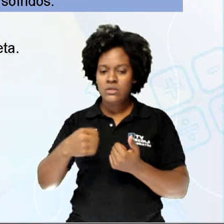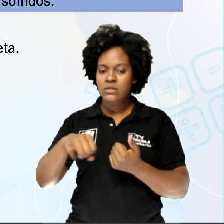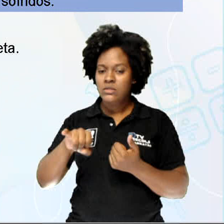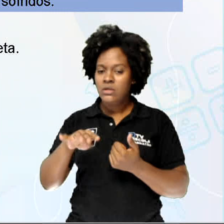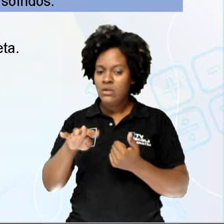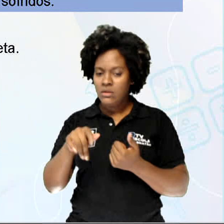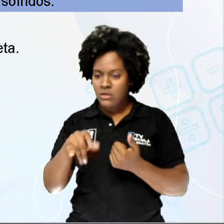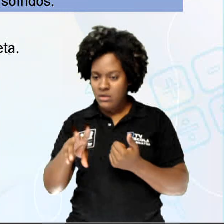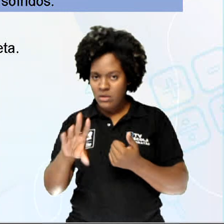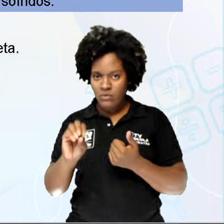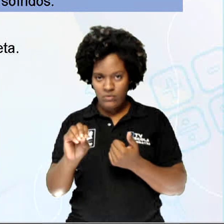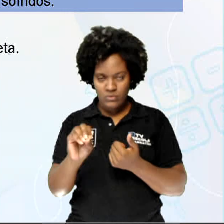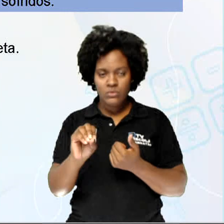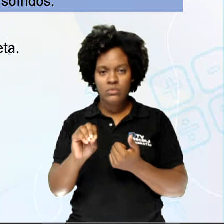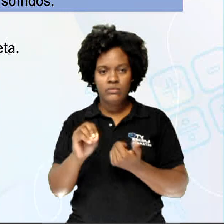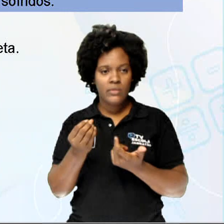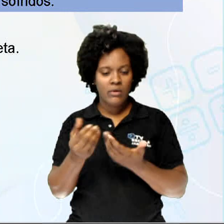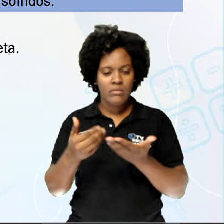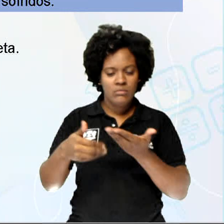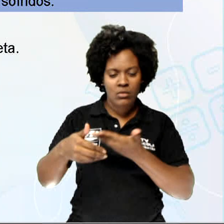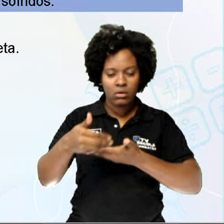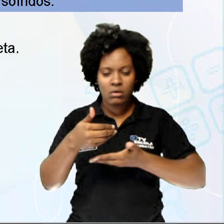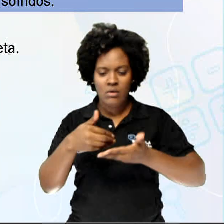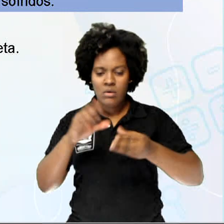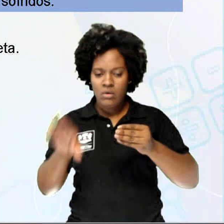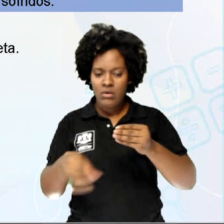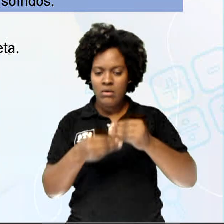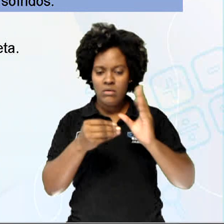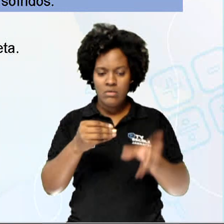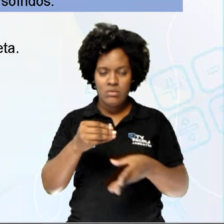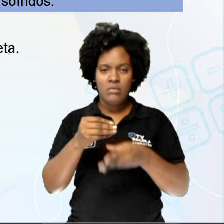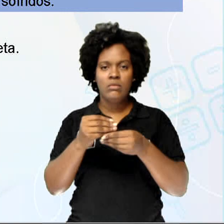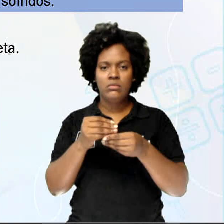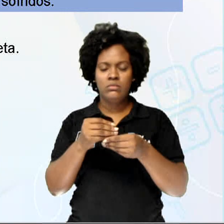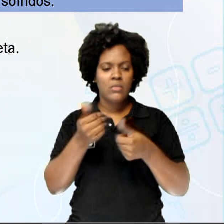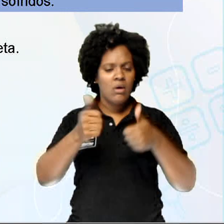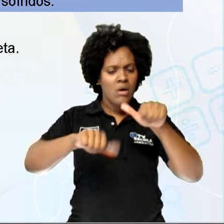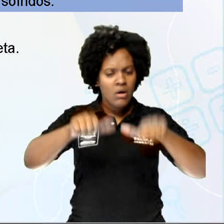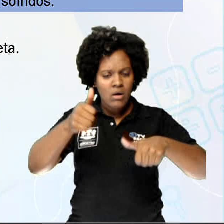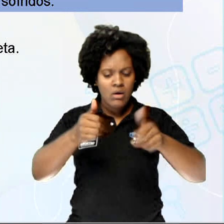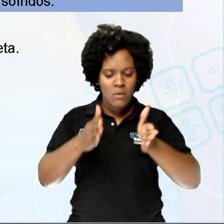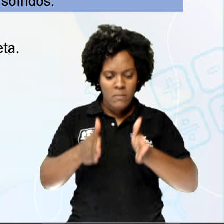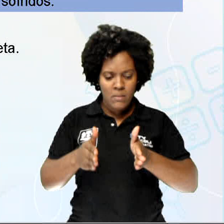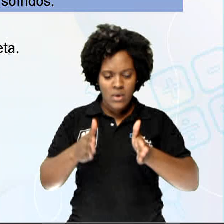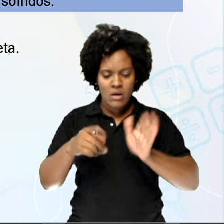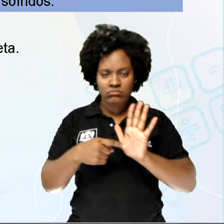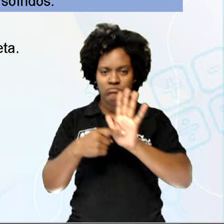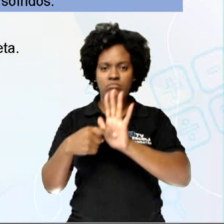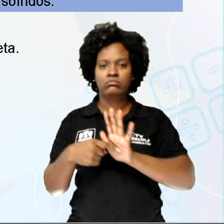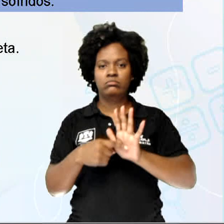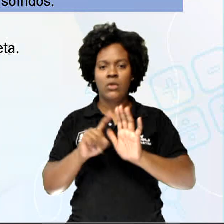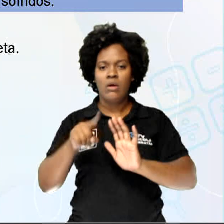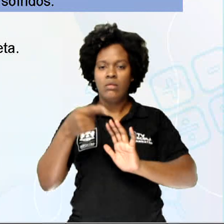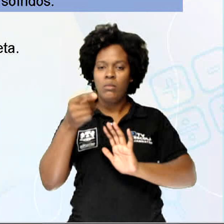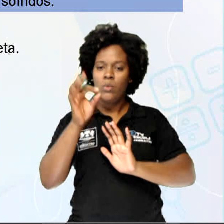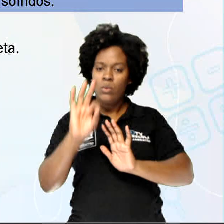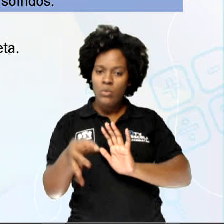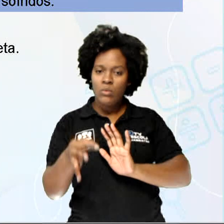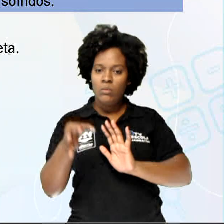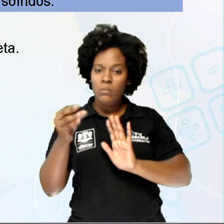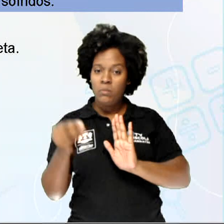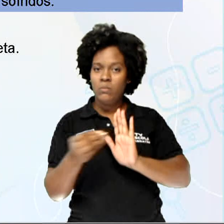com seus complementos, ou seu complemento, analise o trecho em destaque e, em seguida, assinale